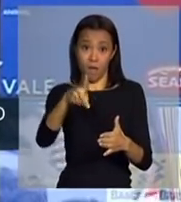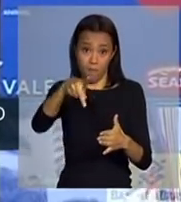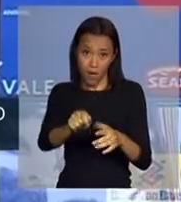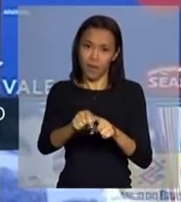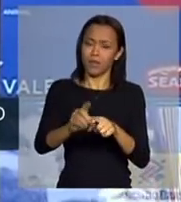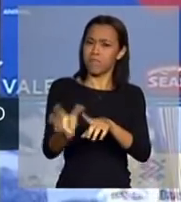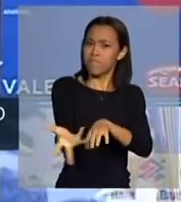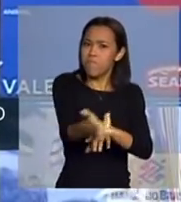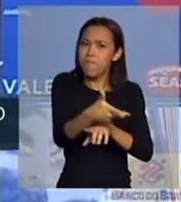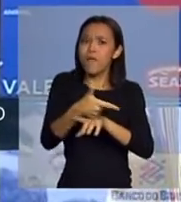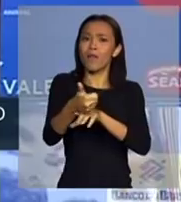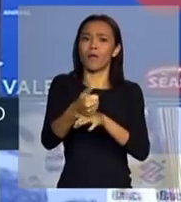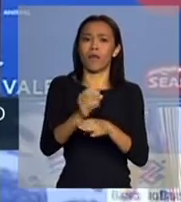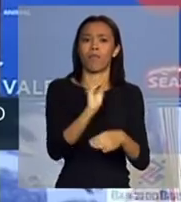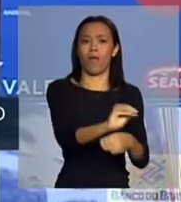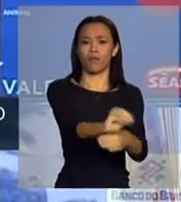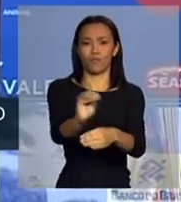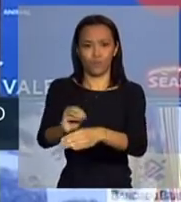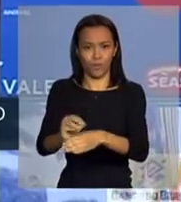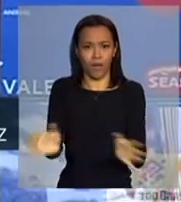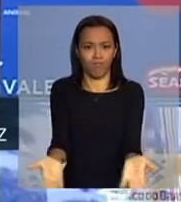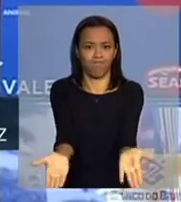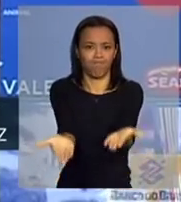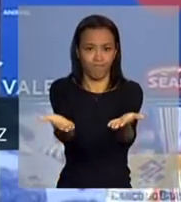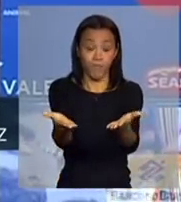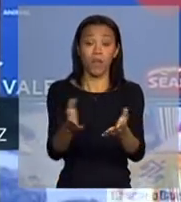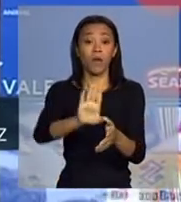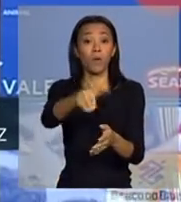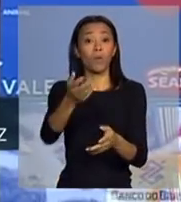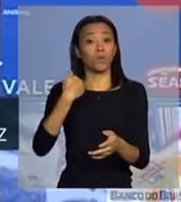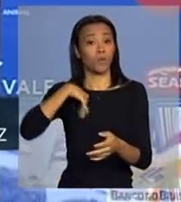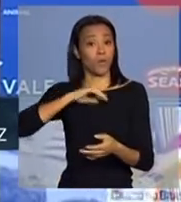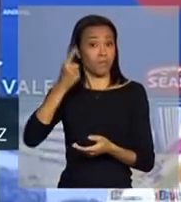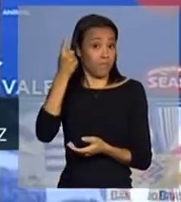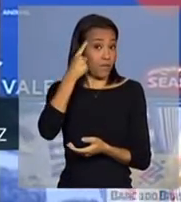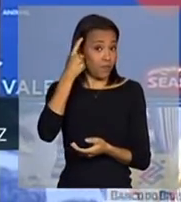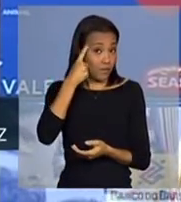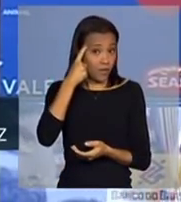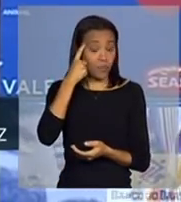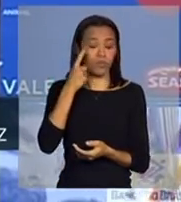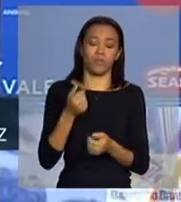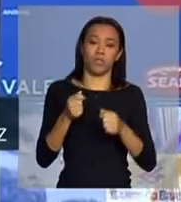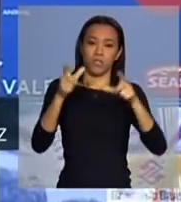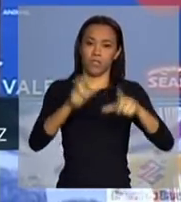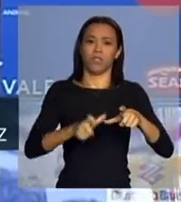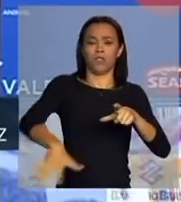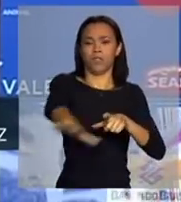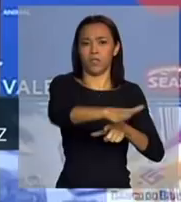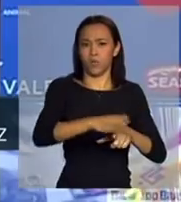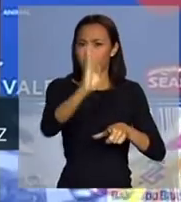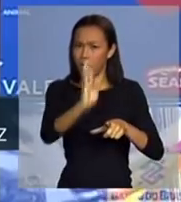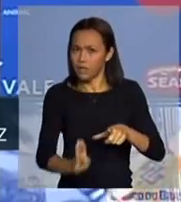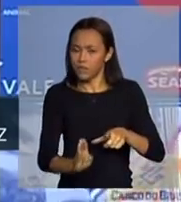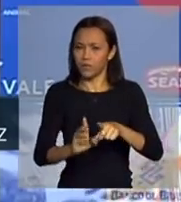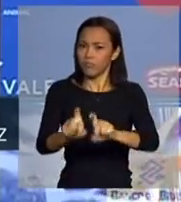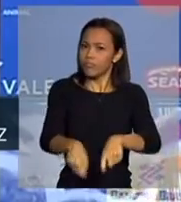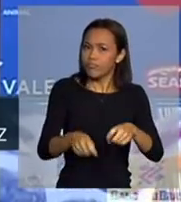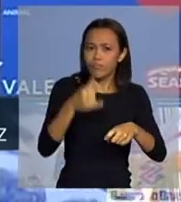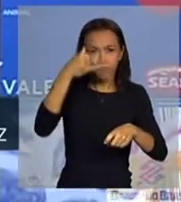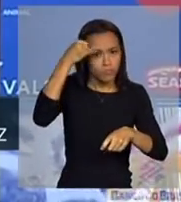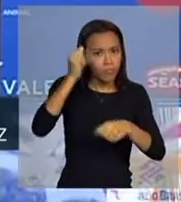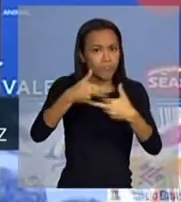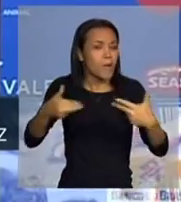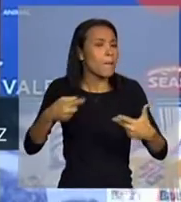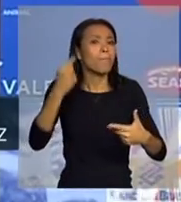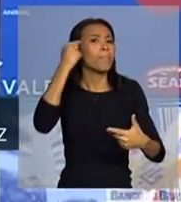para a evolução do sistema produtivo. Quando pensamos na produção dos campos brasileiros, não devemos pensar apenas no